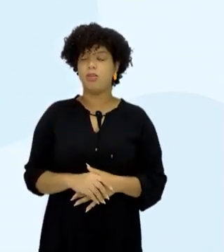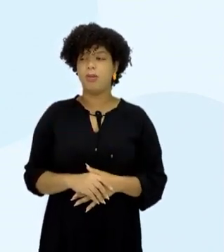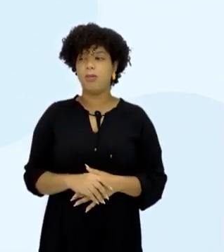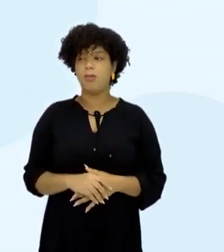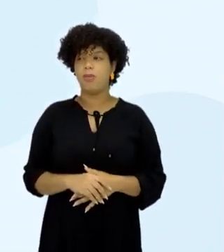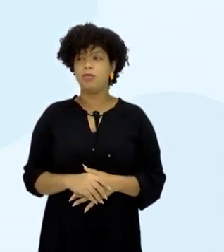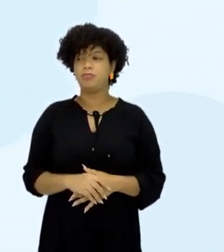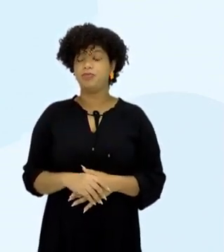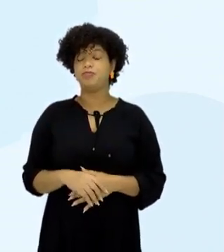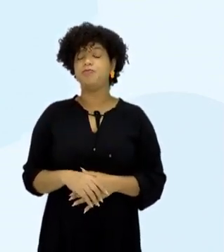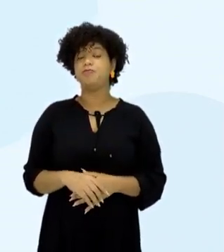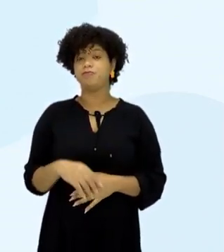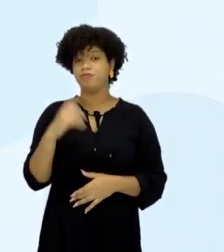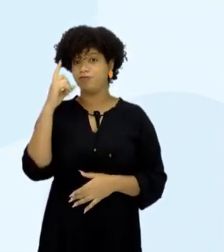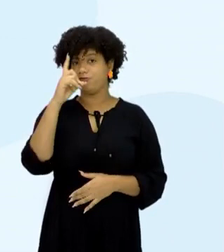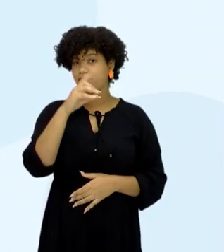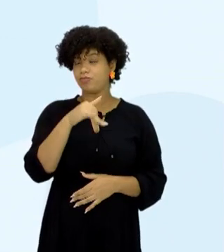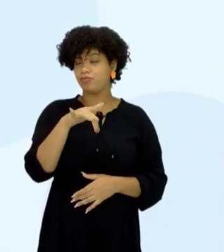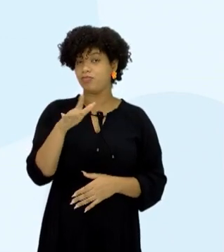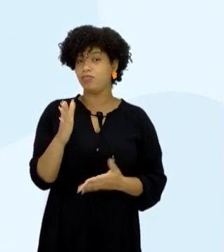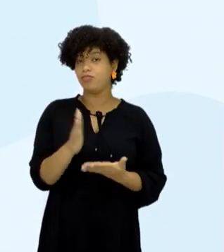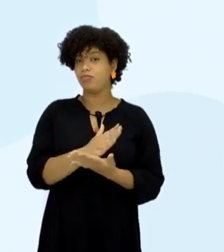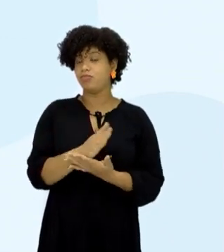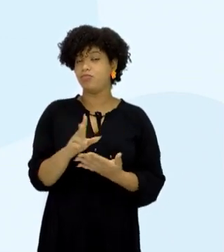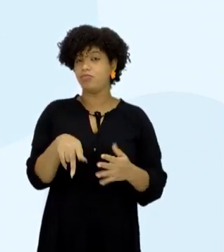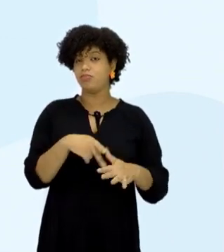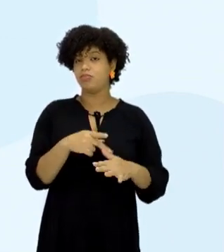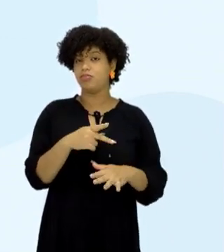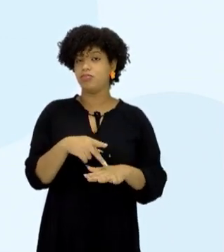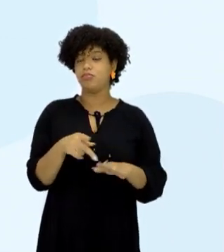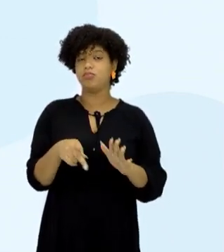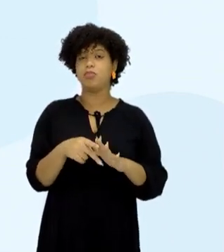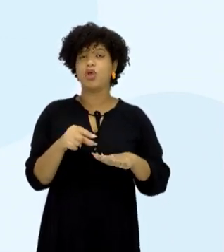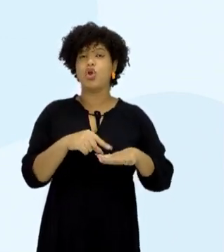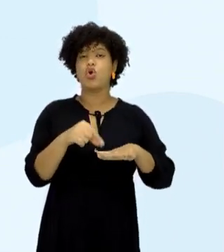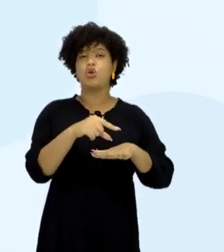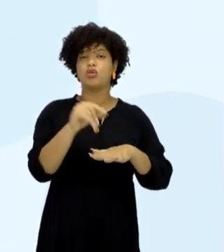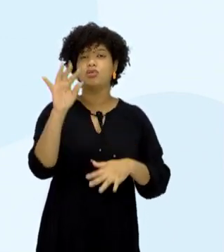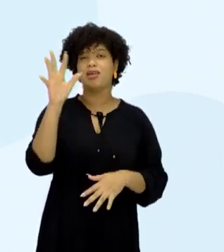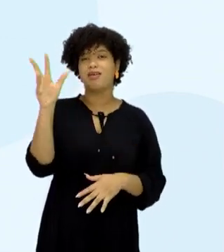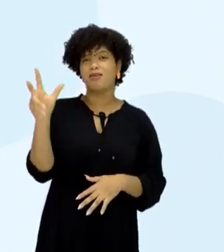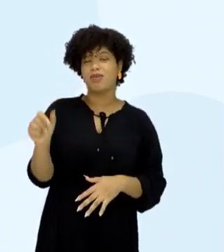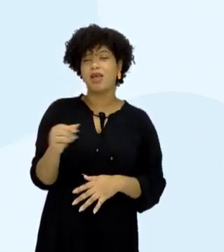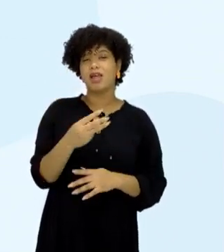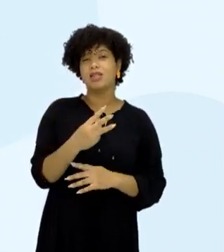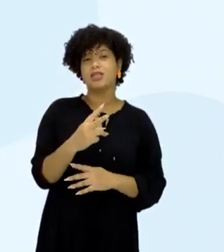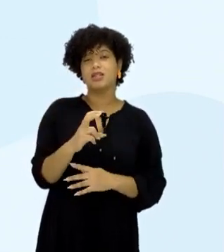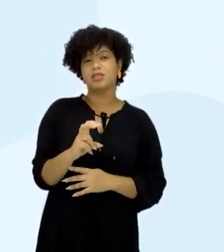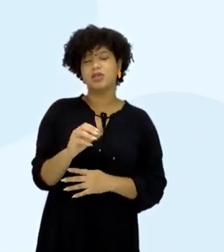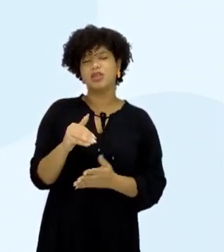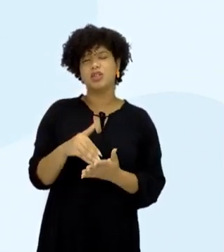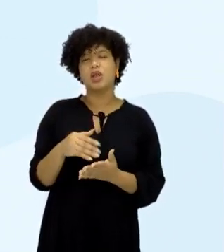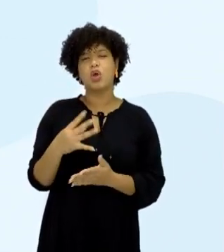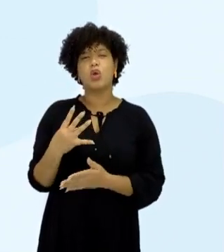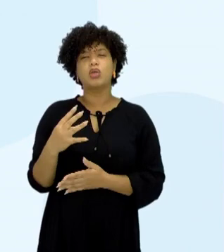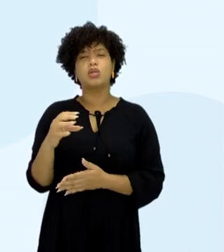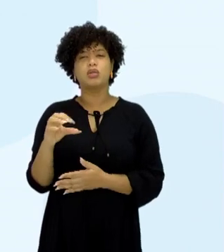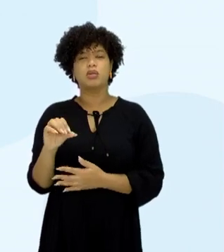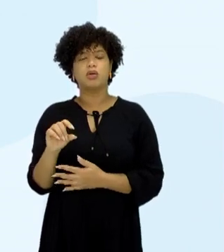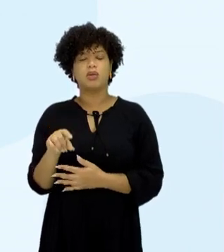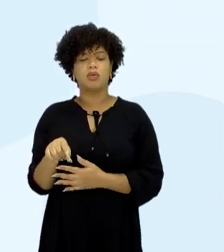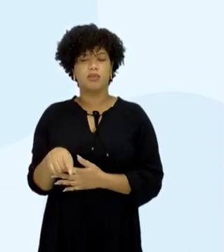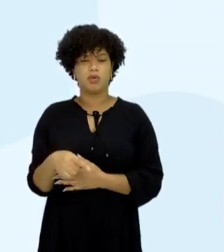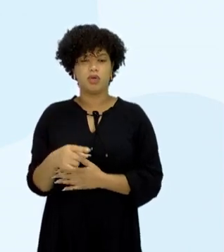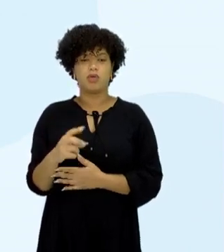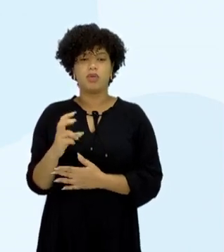mais alarmante são os países aí do continente africano, né, que tem em torno de 35 a 49,% da população, né,